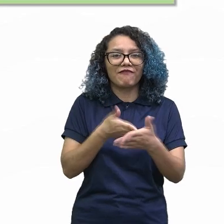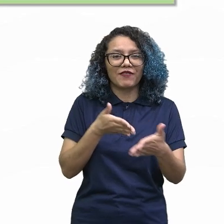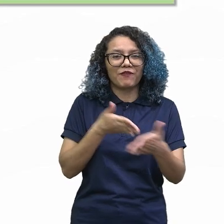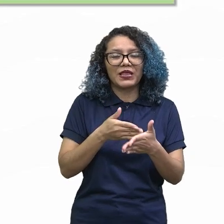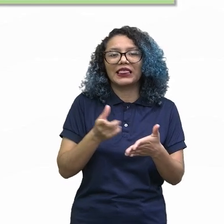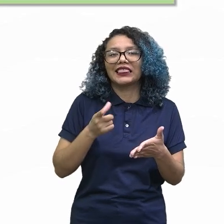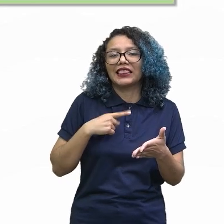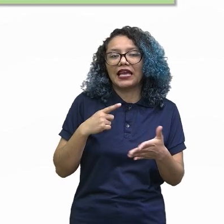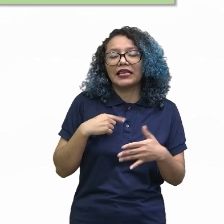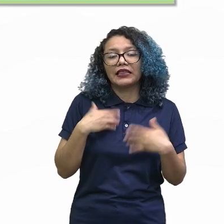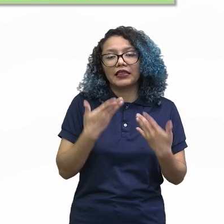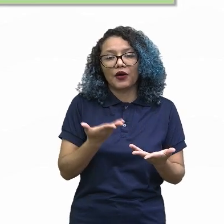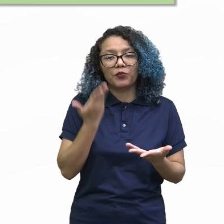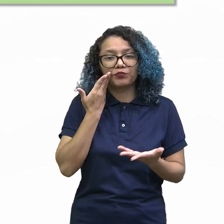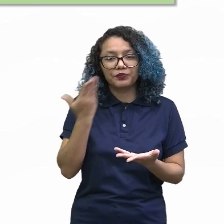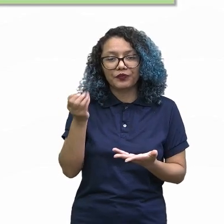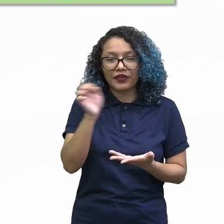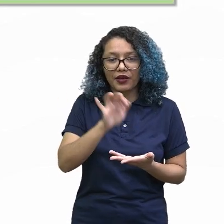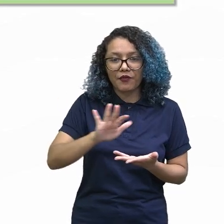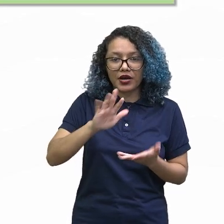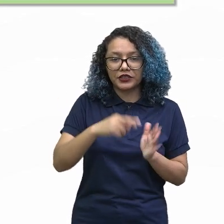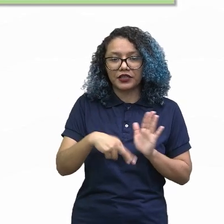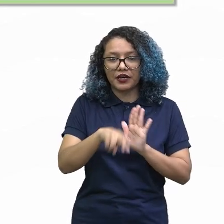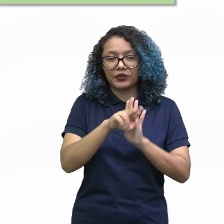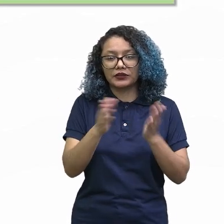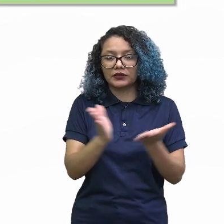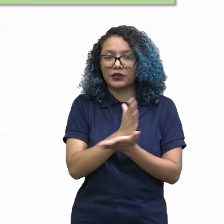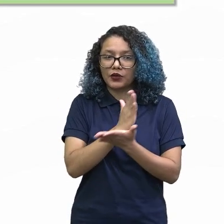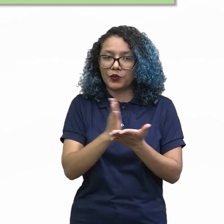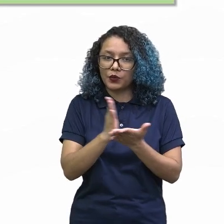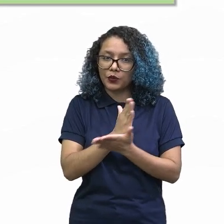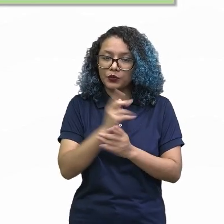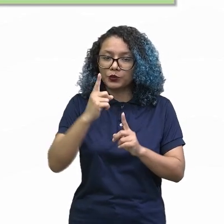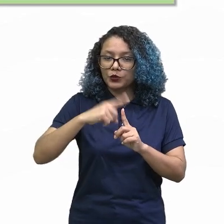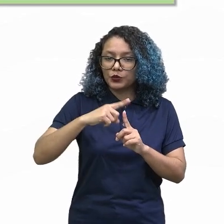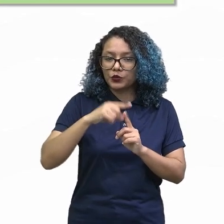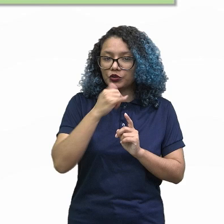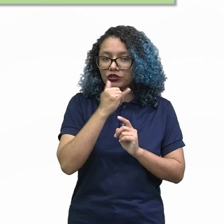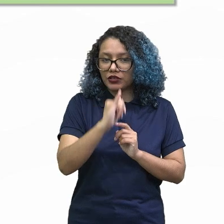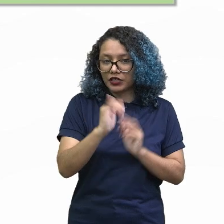essas imagens que representam para a gente alguns exemplos dessas